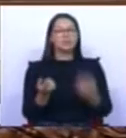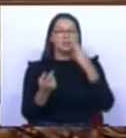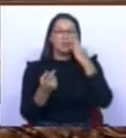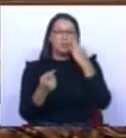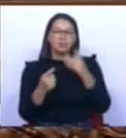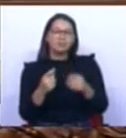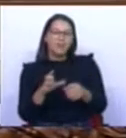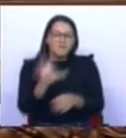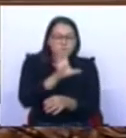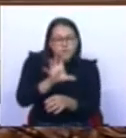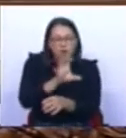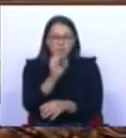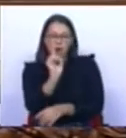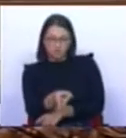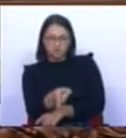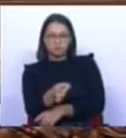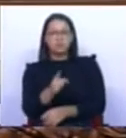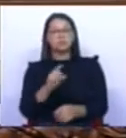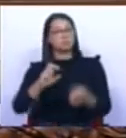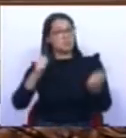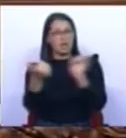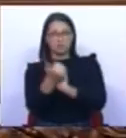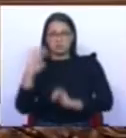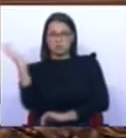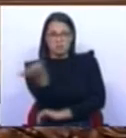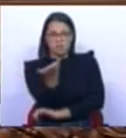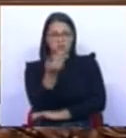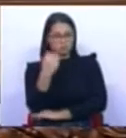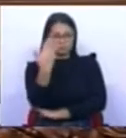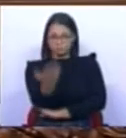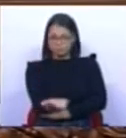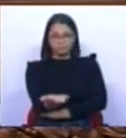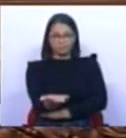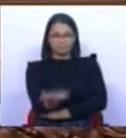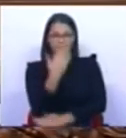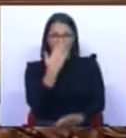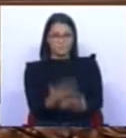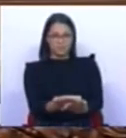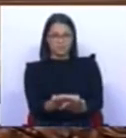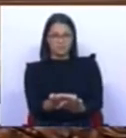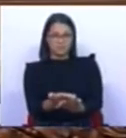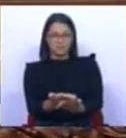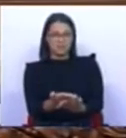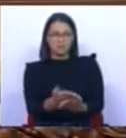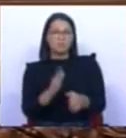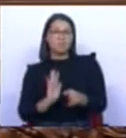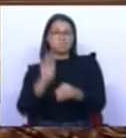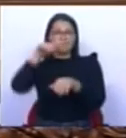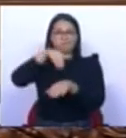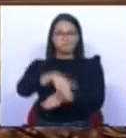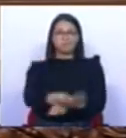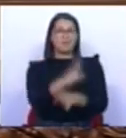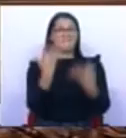em que ela é feita. As alterações climáticas estão aí com toda a força. Os fenómenos extremos que variam entre cheias de dilúvio a